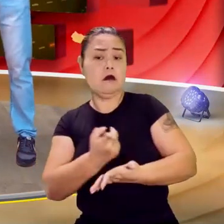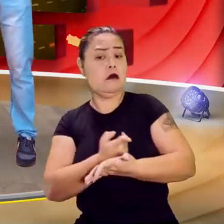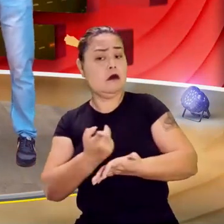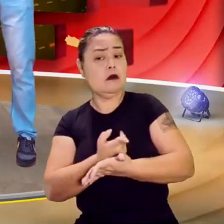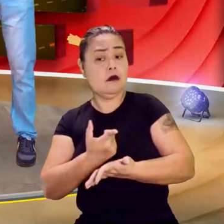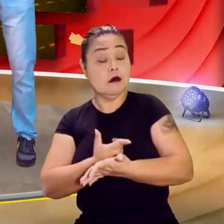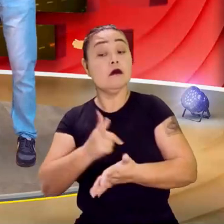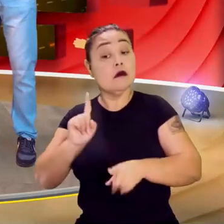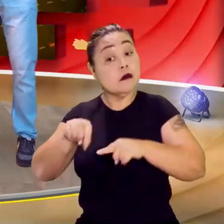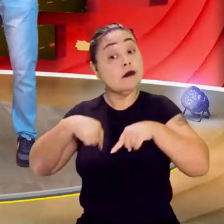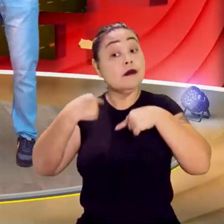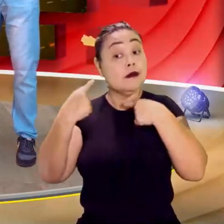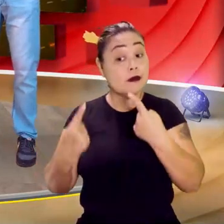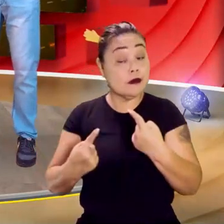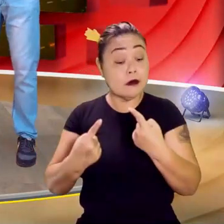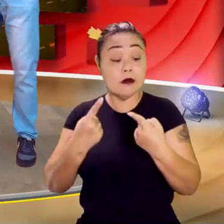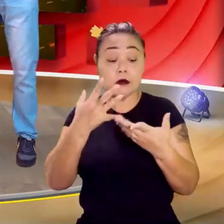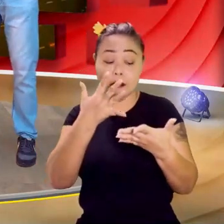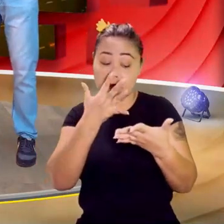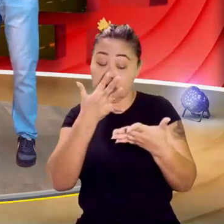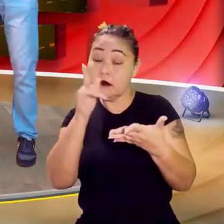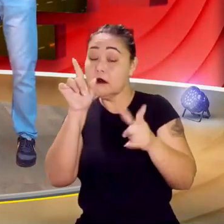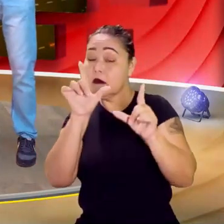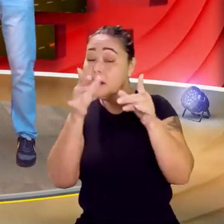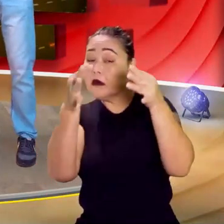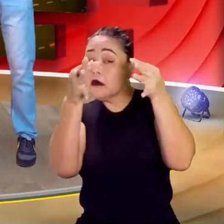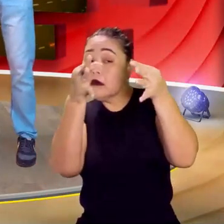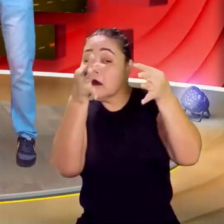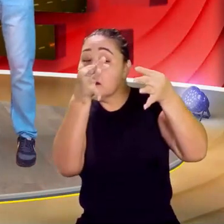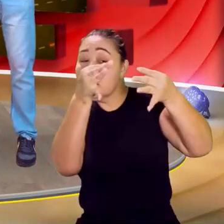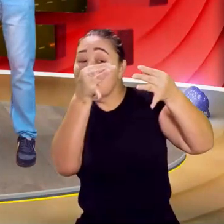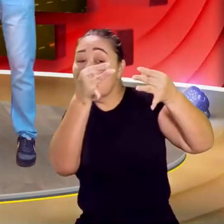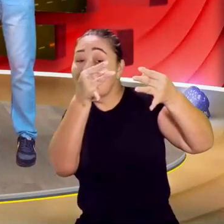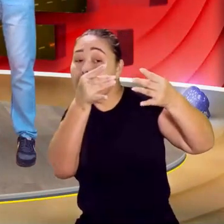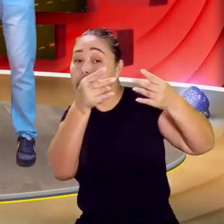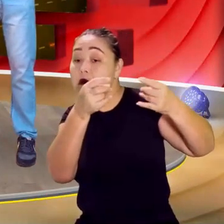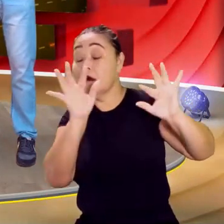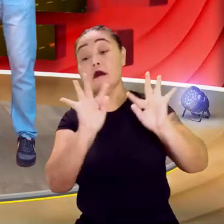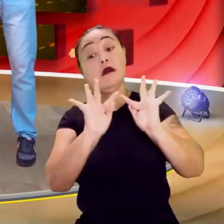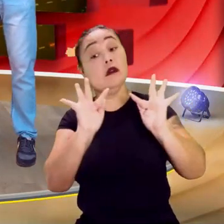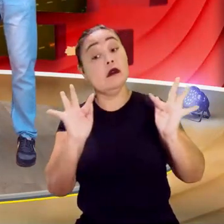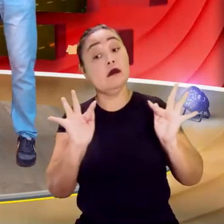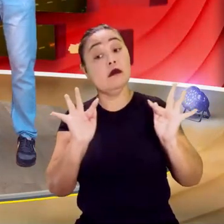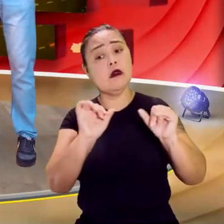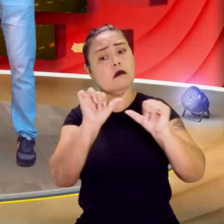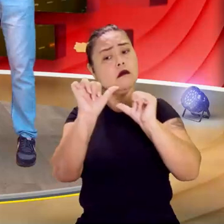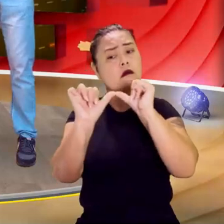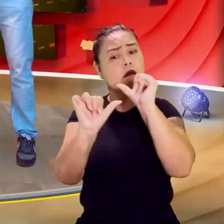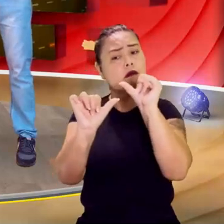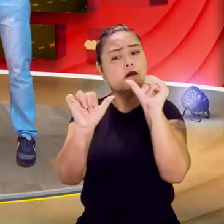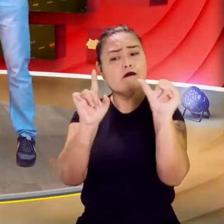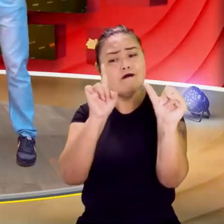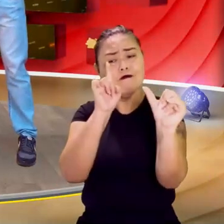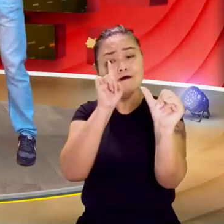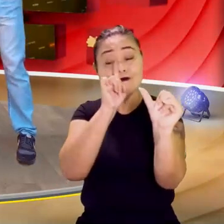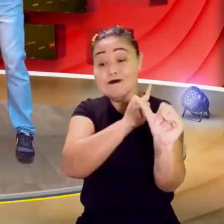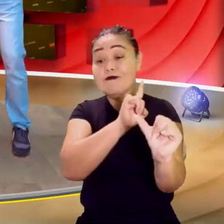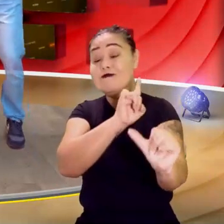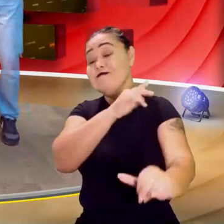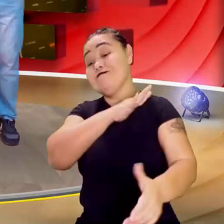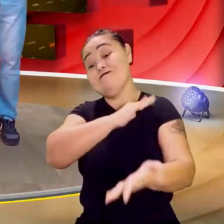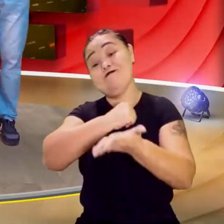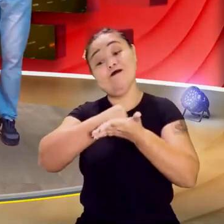correta. E aí vem a questão da observação, os detalhes. É uma questão simples, mas uma trocazinha errada já foi